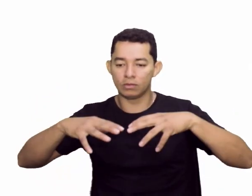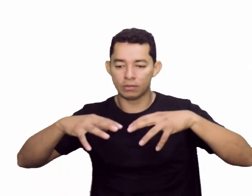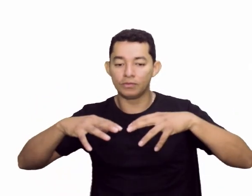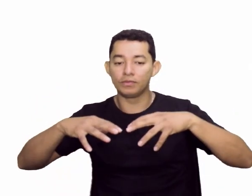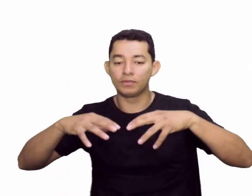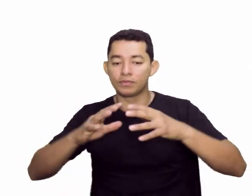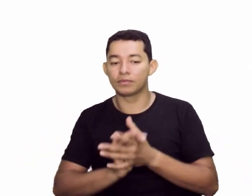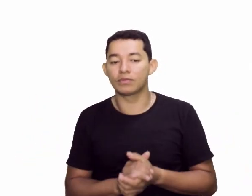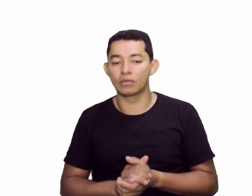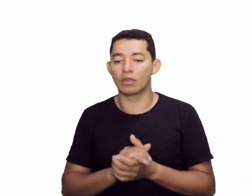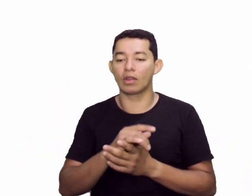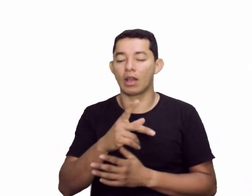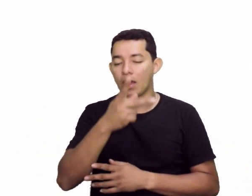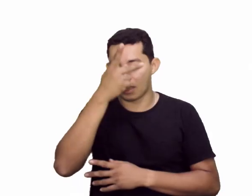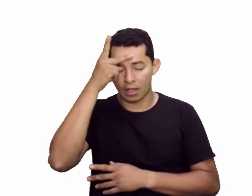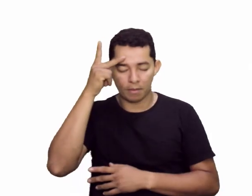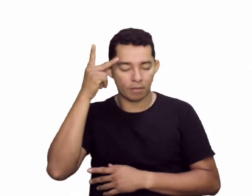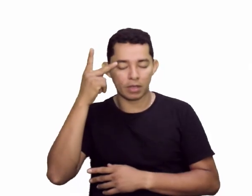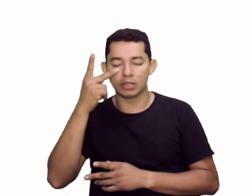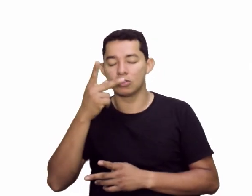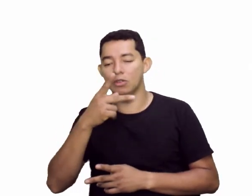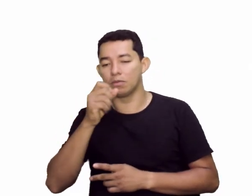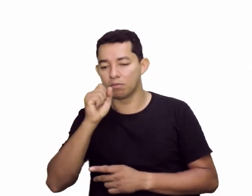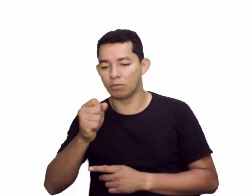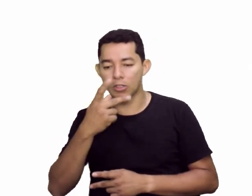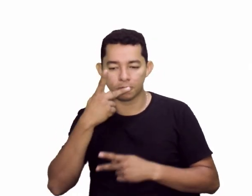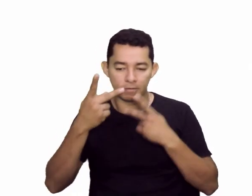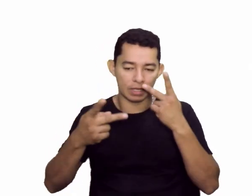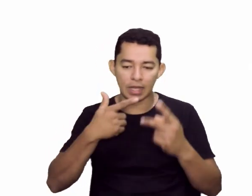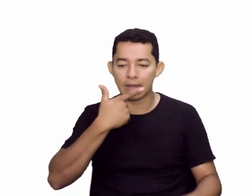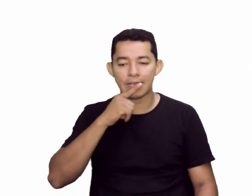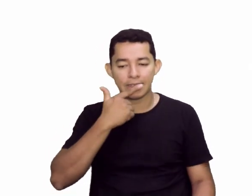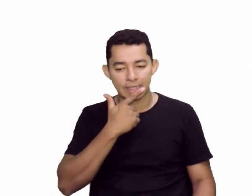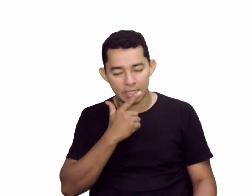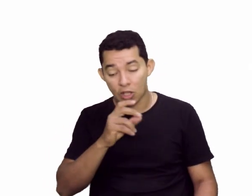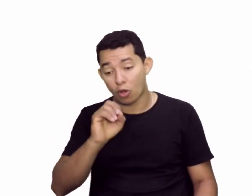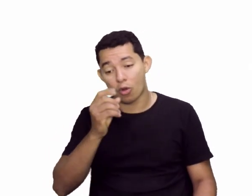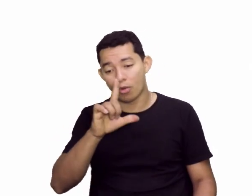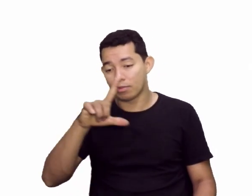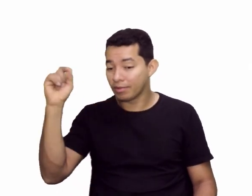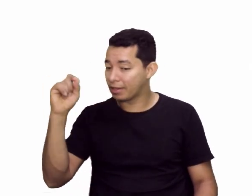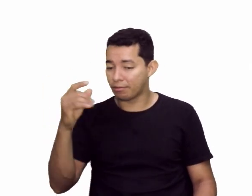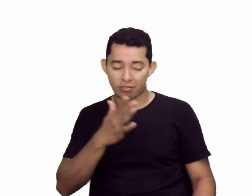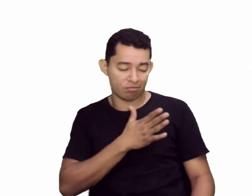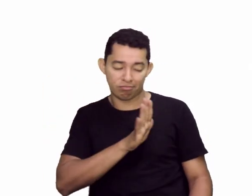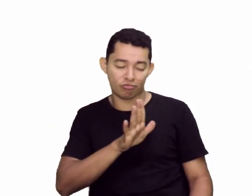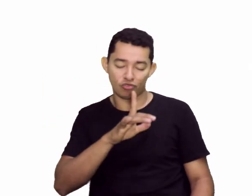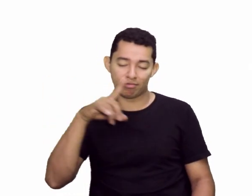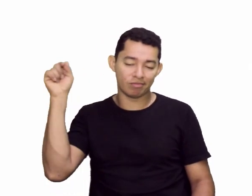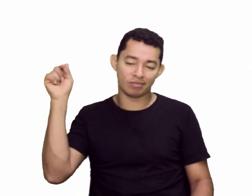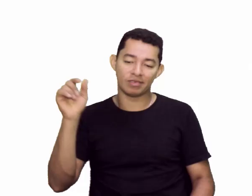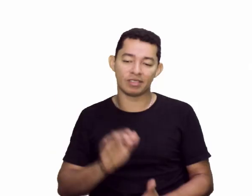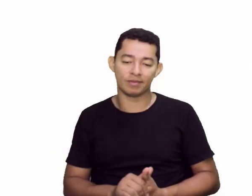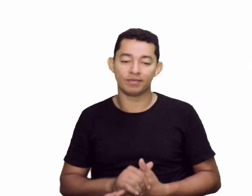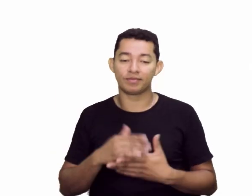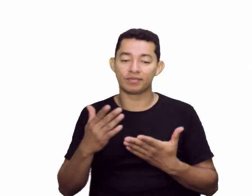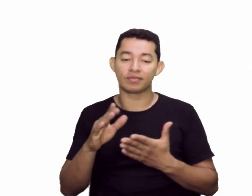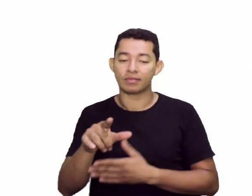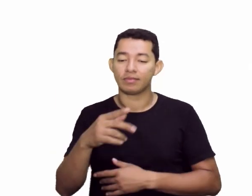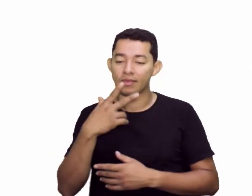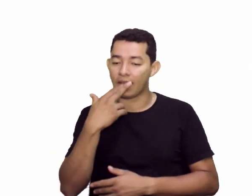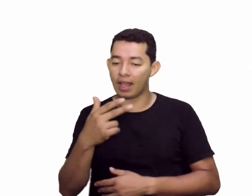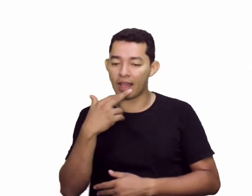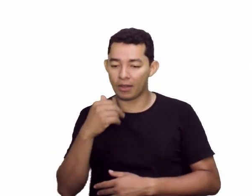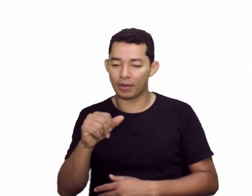ou ir embora, se não estiver gostando. E a linguagem do teatro é híbrida, porque